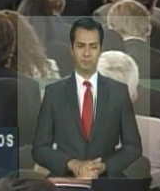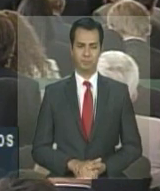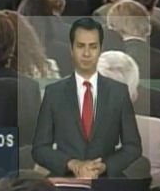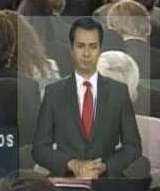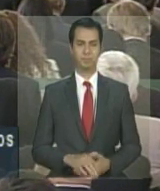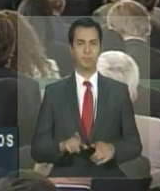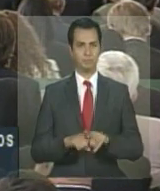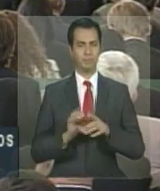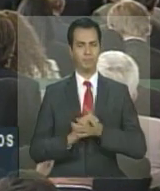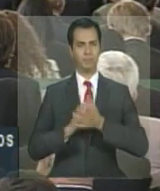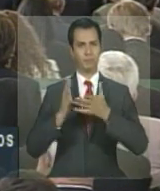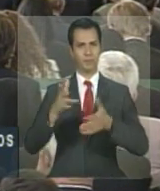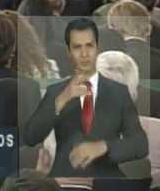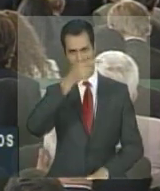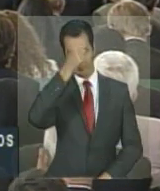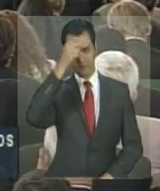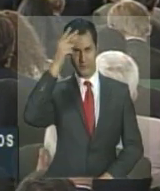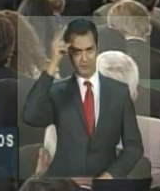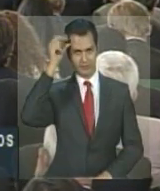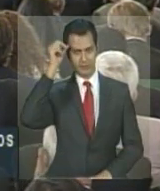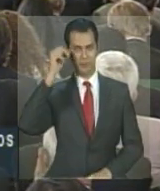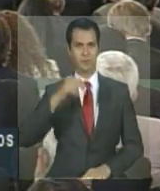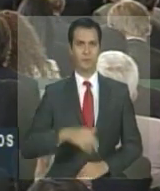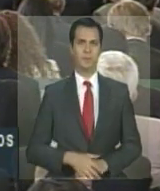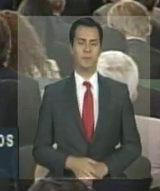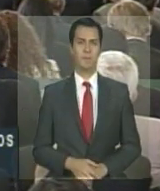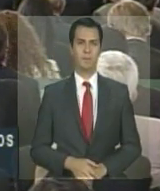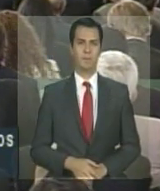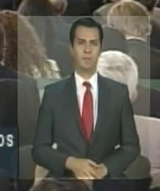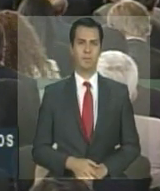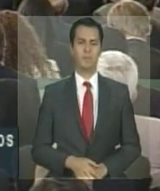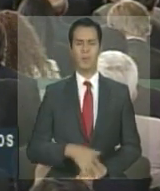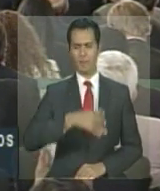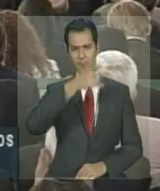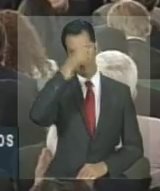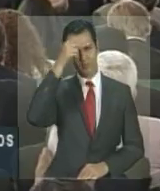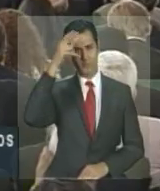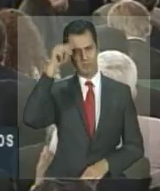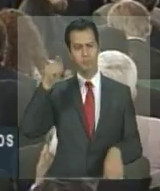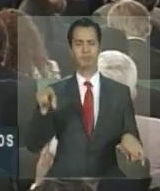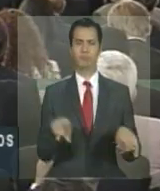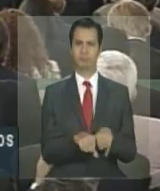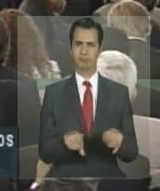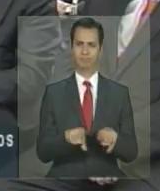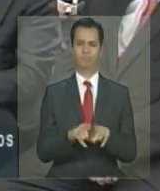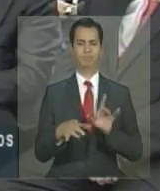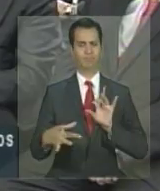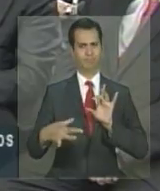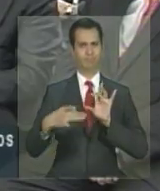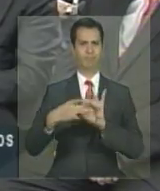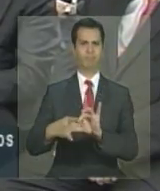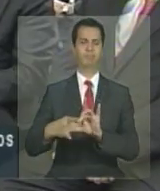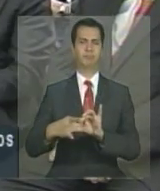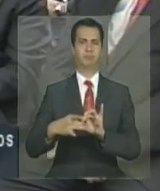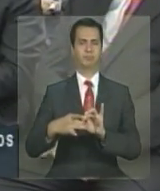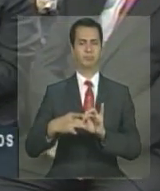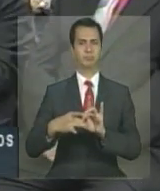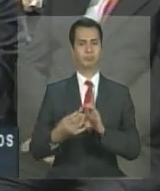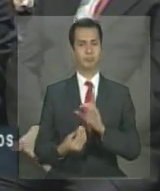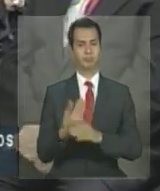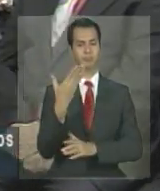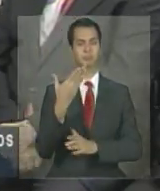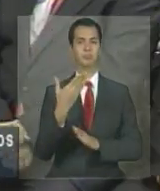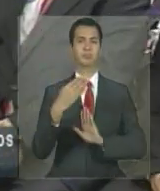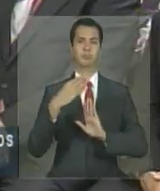Cumprimentar os senhores prefeitos, também parceiros neste projeto de